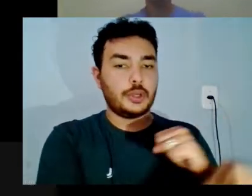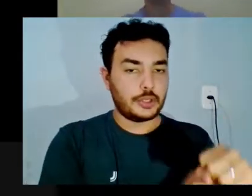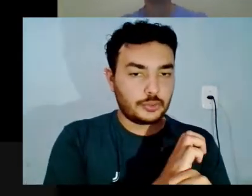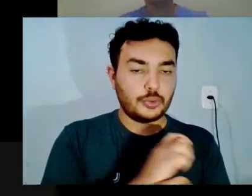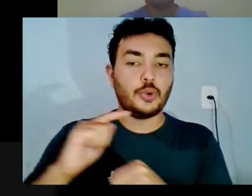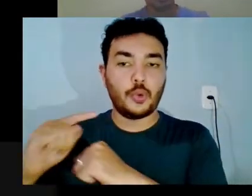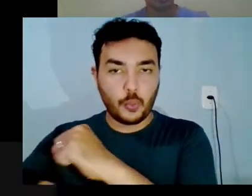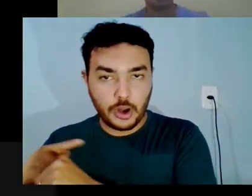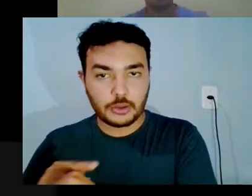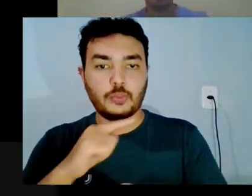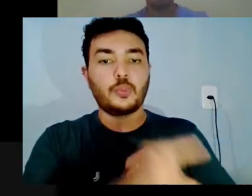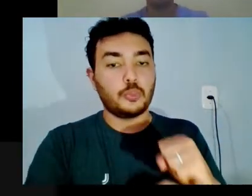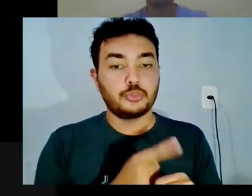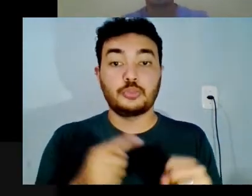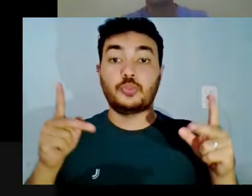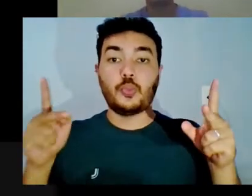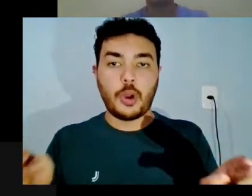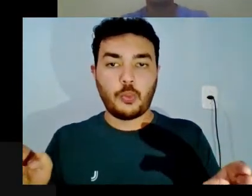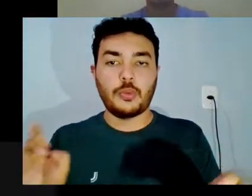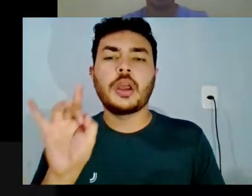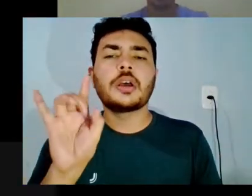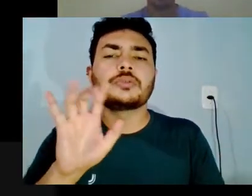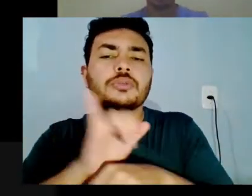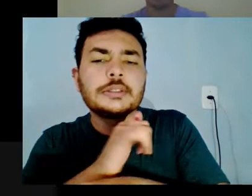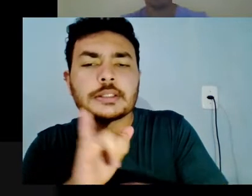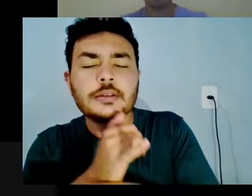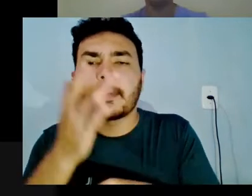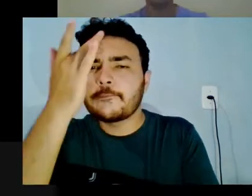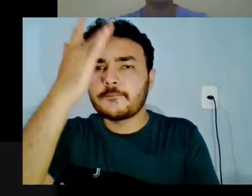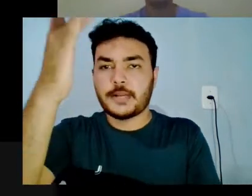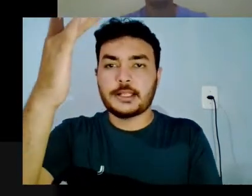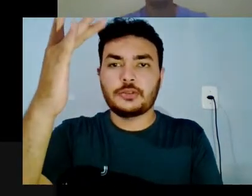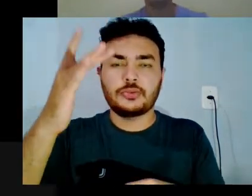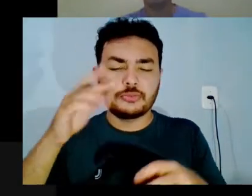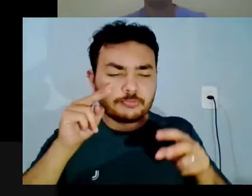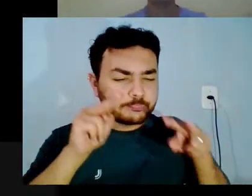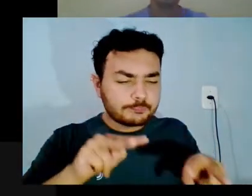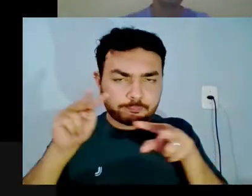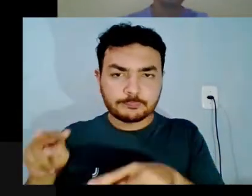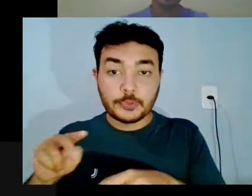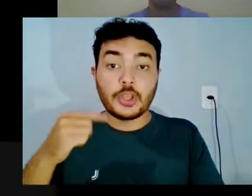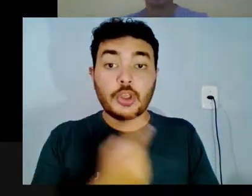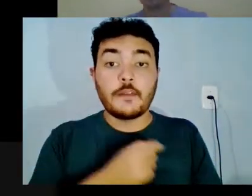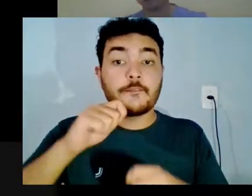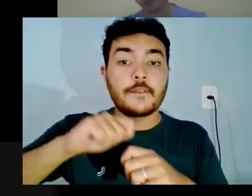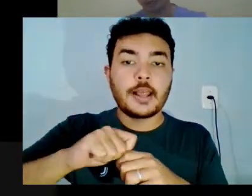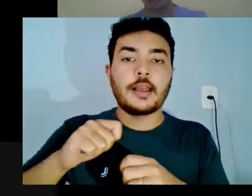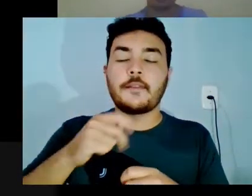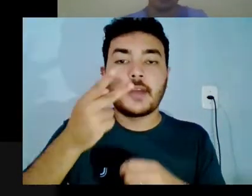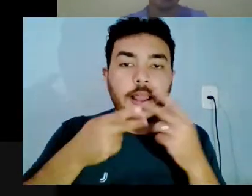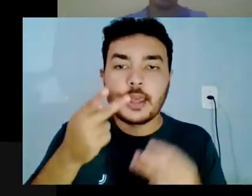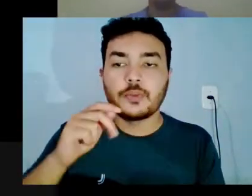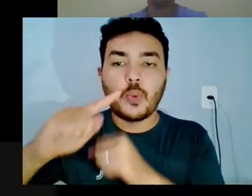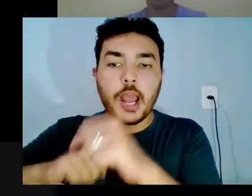Aqui é apenas uma estratégia para ficar mais fácil monitorar, tá bom? Do que a gente está falando? A gente está falando do átomo A, do átomo B,